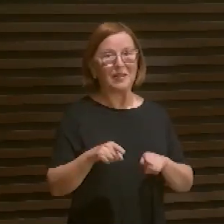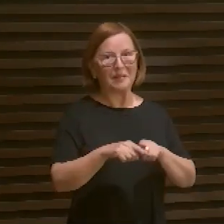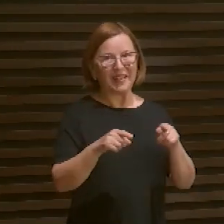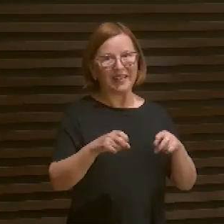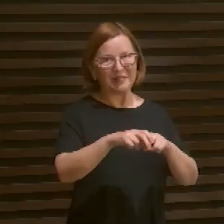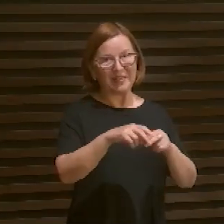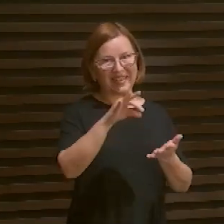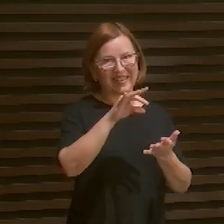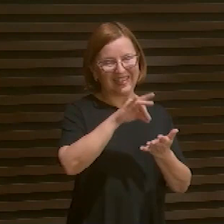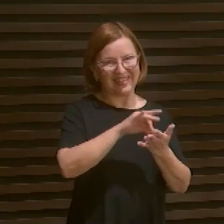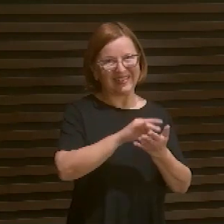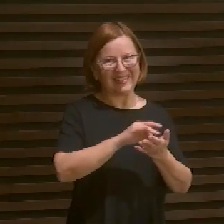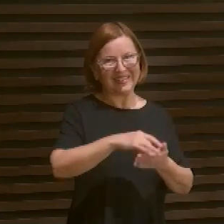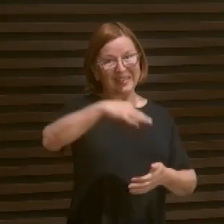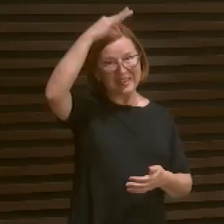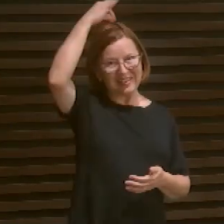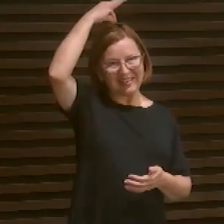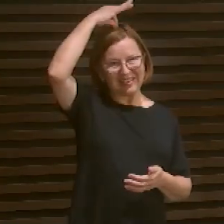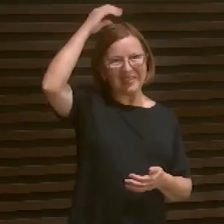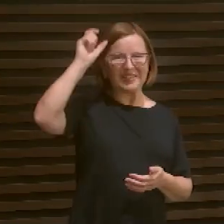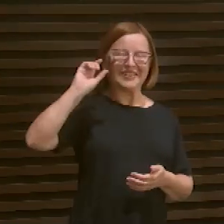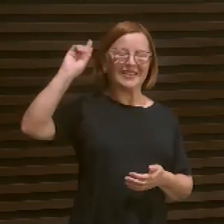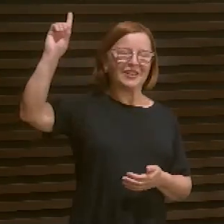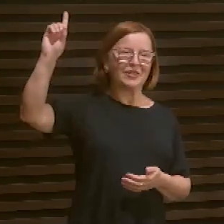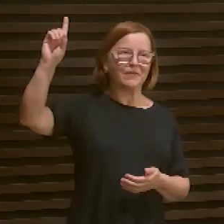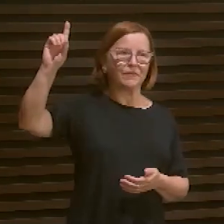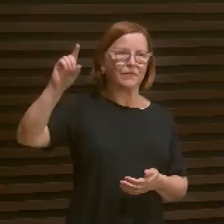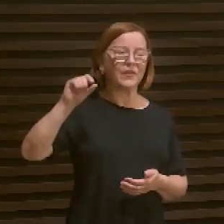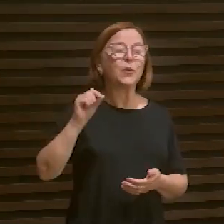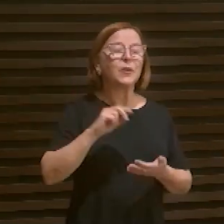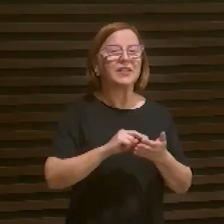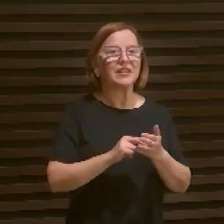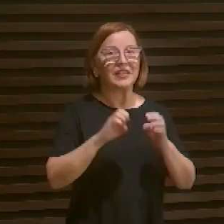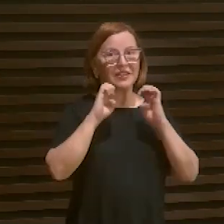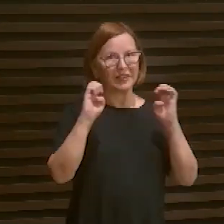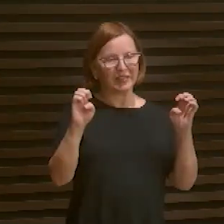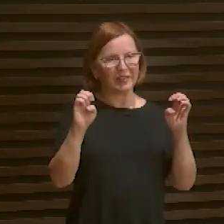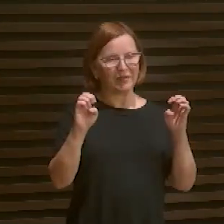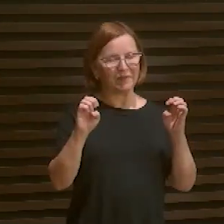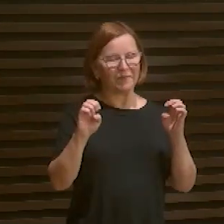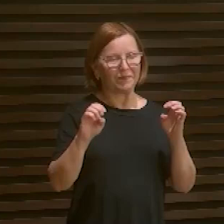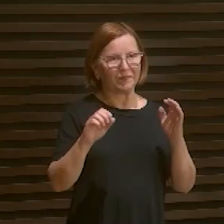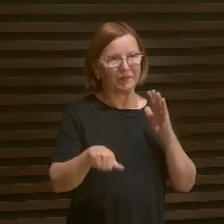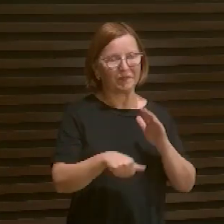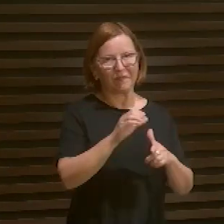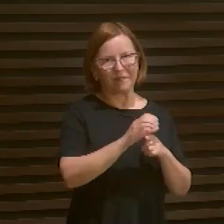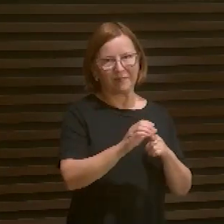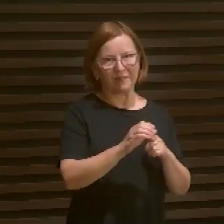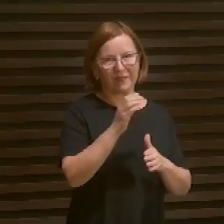realidade espiritual da palavra de Deus. O que é o Evangelho? Vamos dar uma olhada em 1 Coríntios